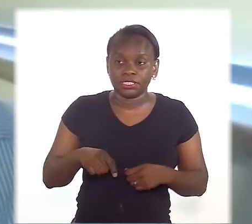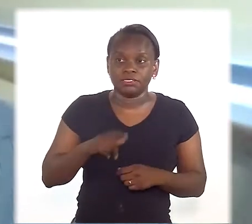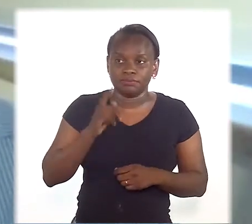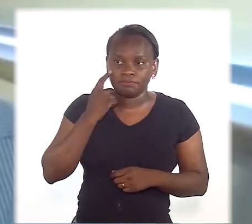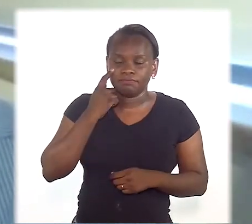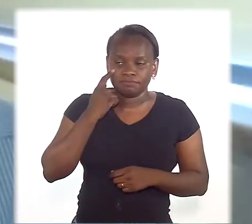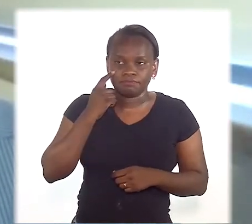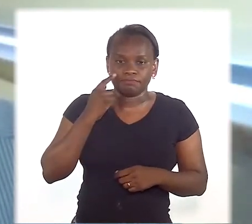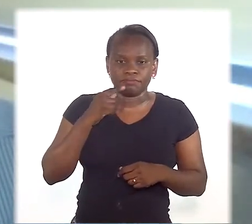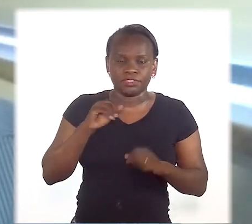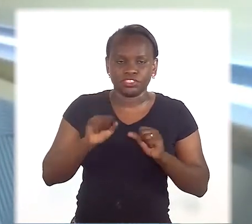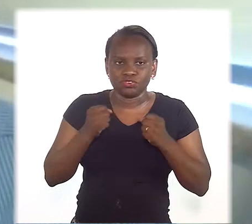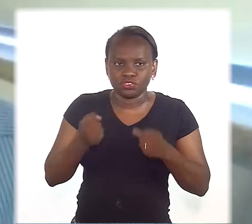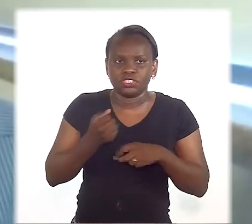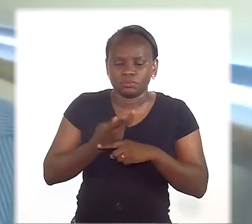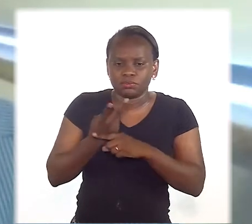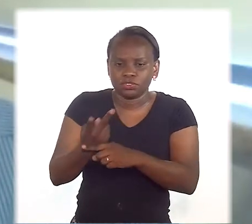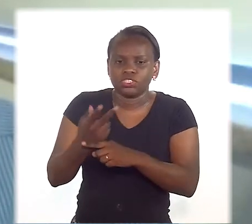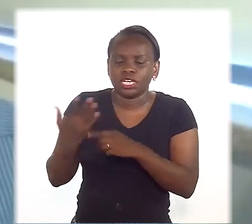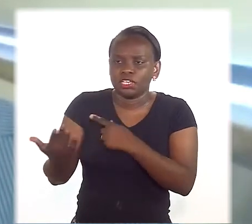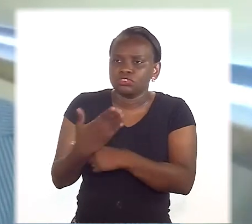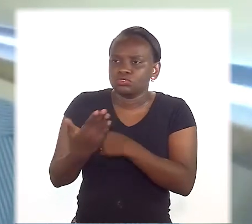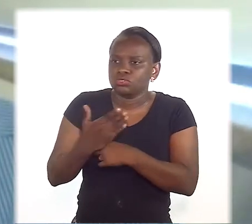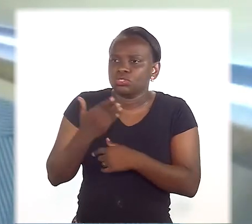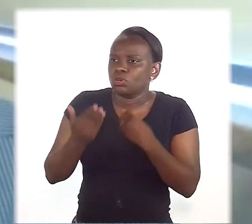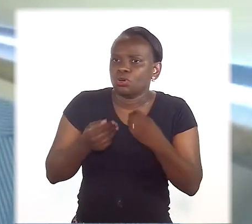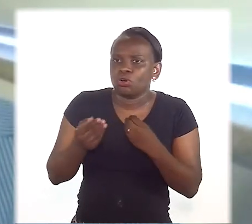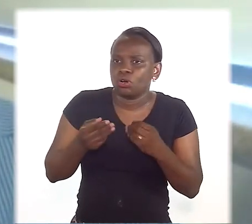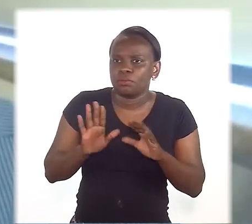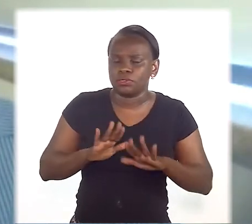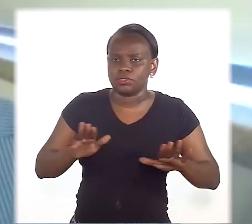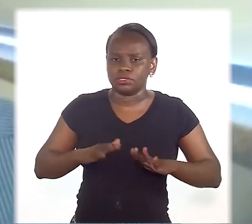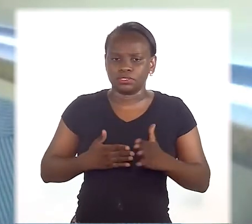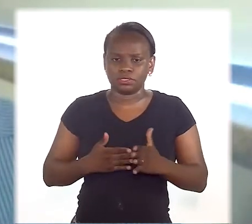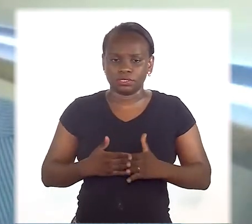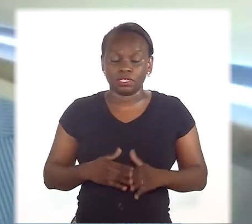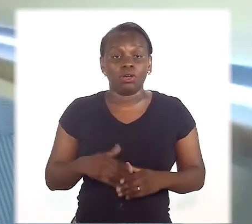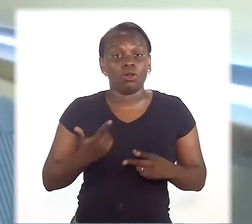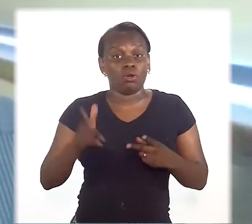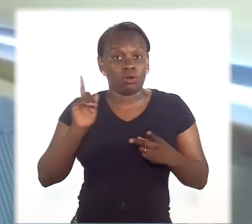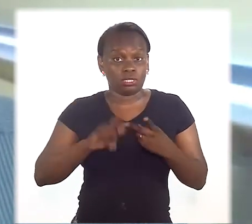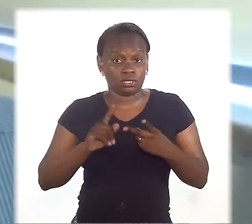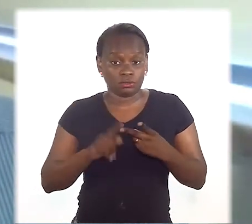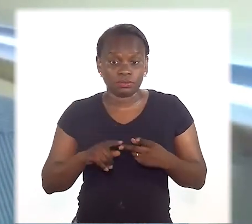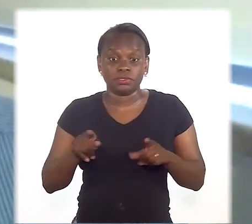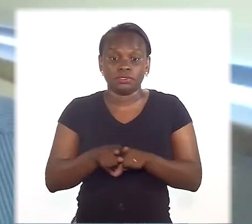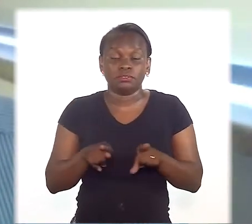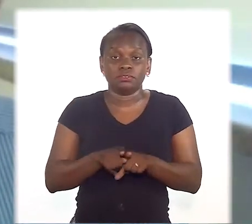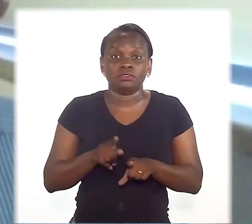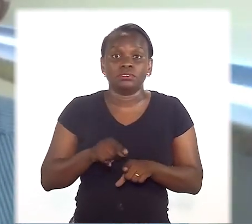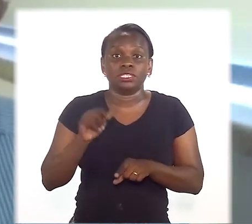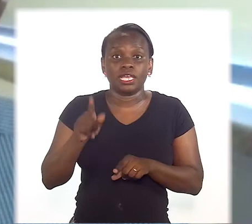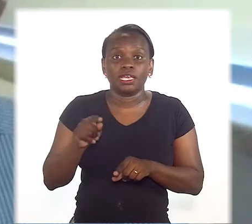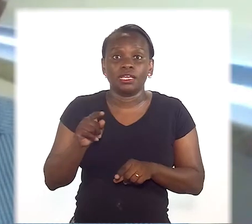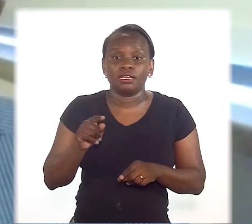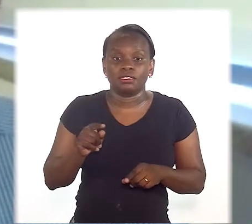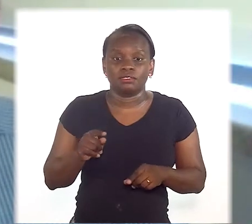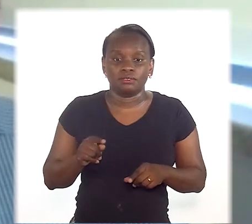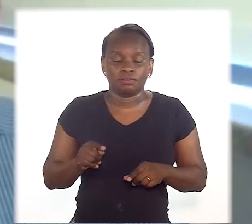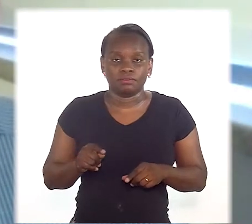deve considerar e buscar uma ajuda para saber como é que anda o seu bebê. Há outras questões, são questões